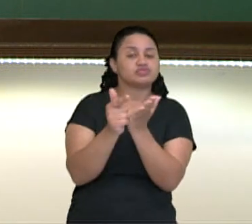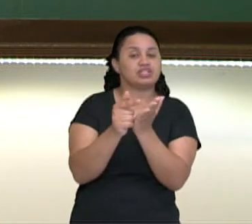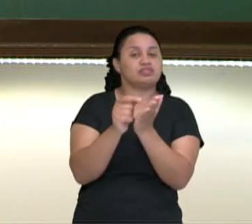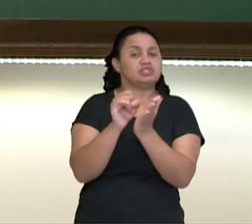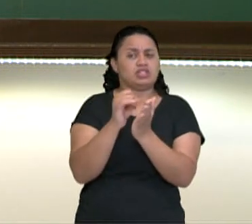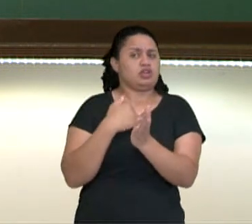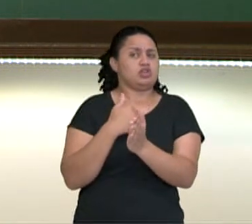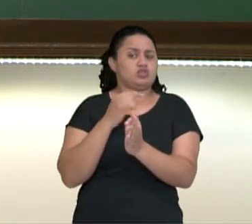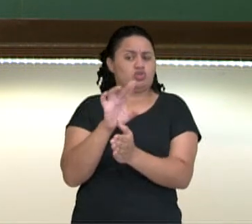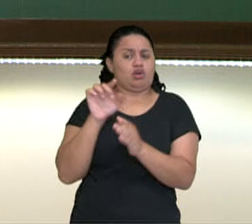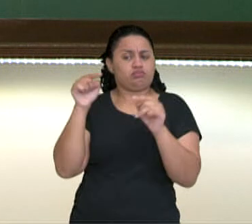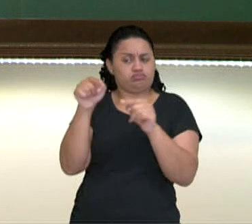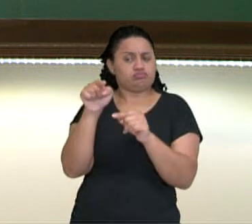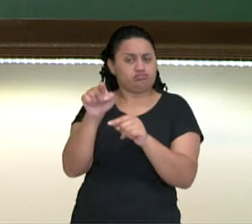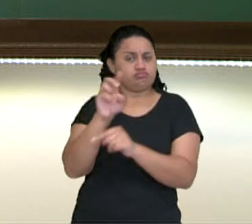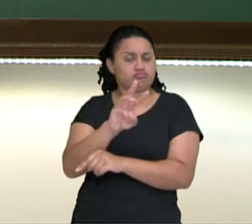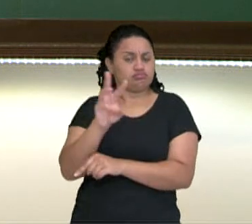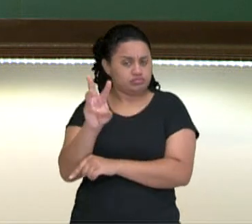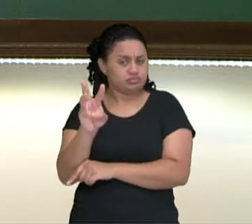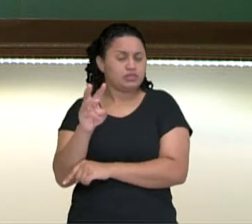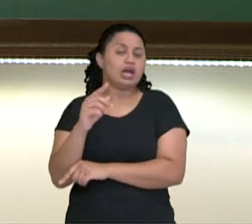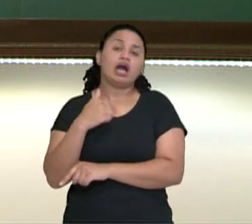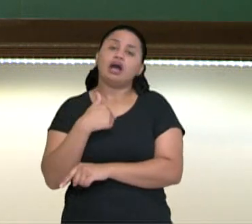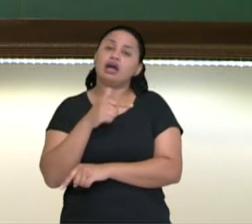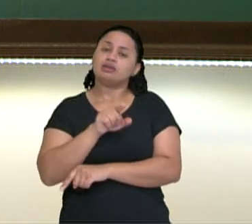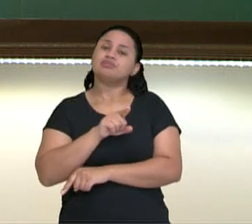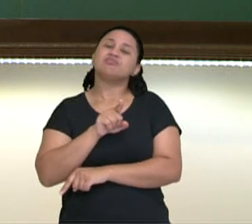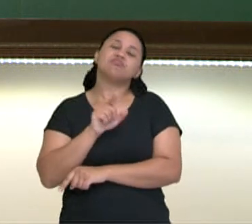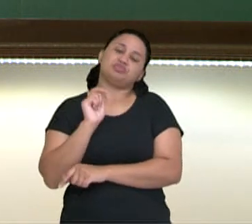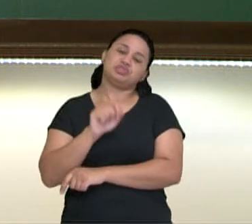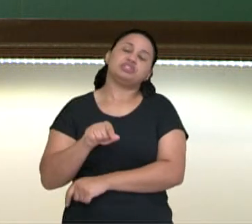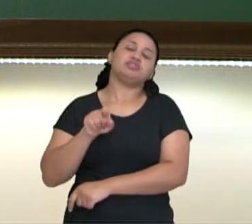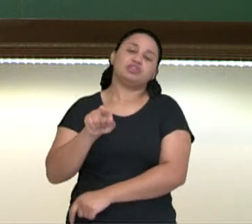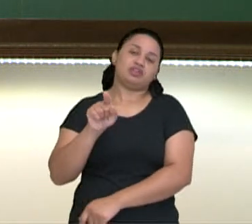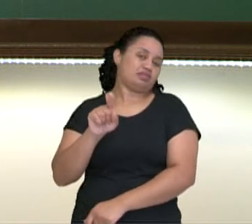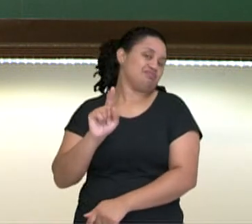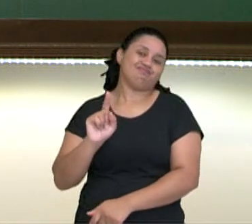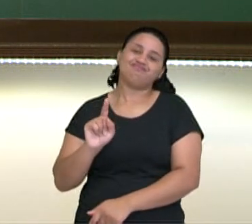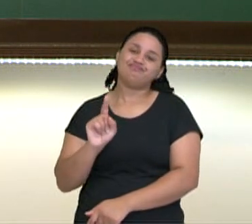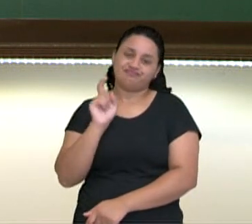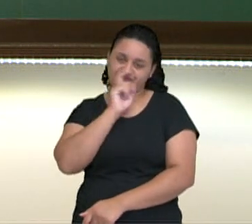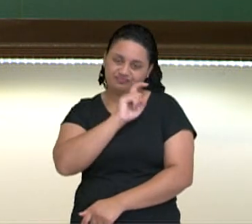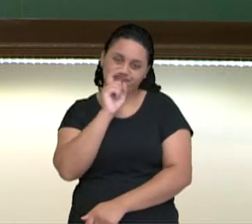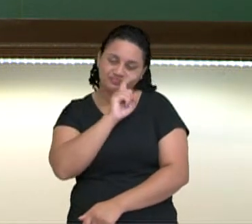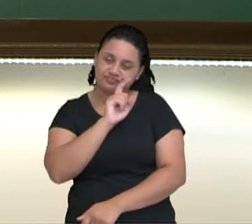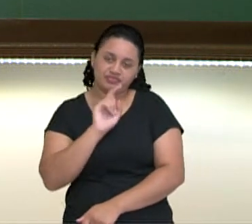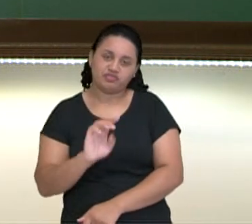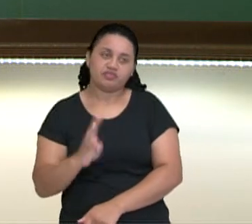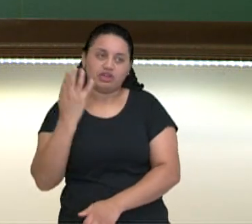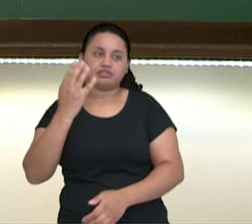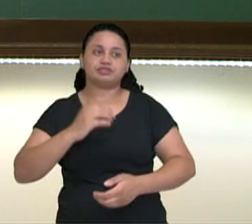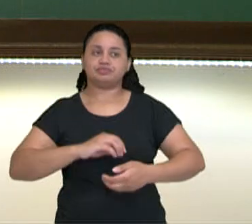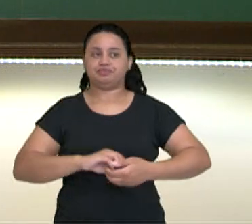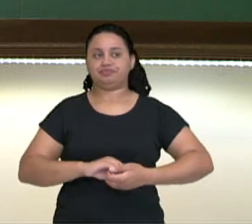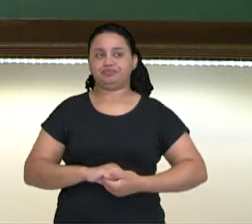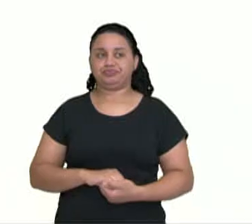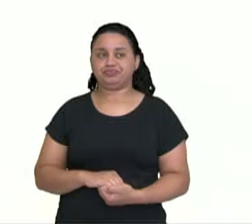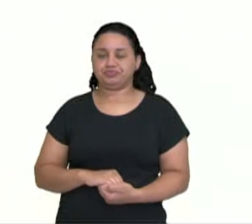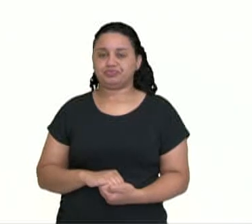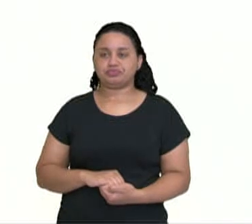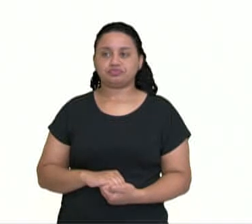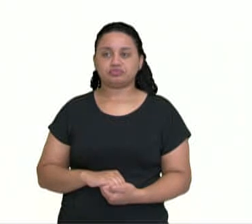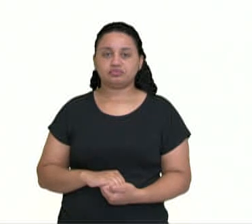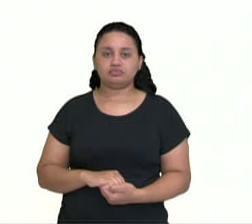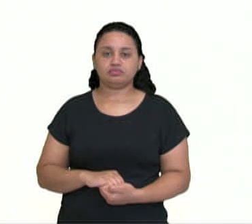encontrar nenhuma notícia mais falando sobre aquele assunto, provavelmente ele não é verdade. Do the photos in the